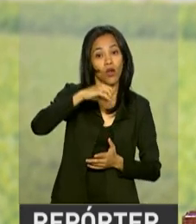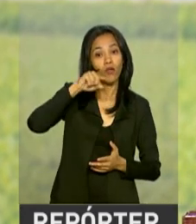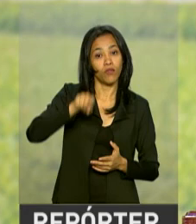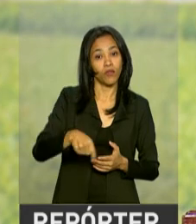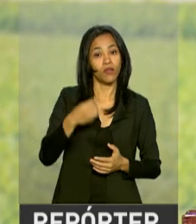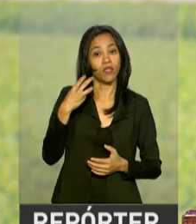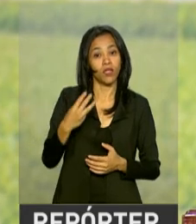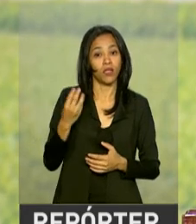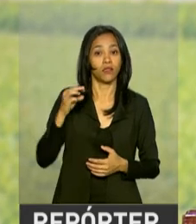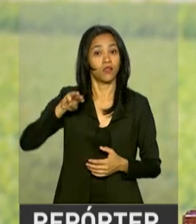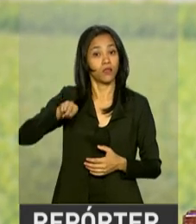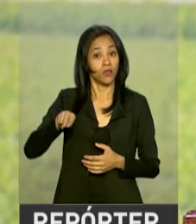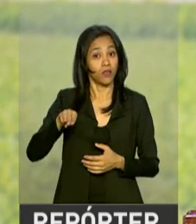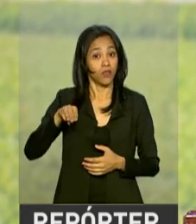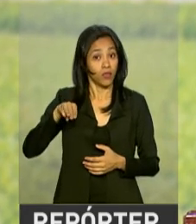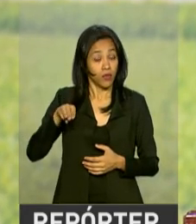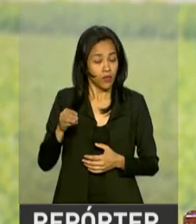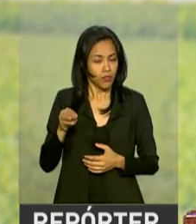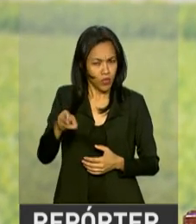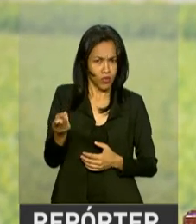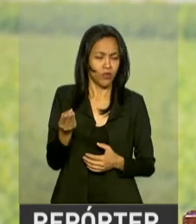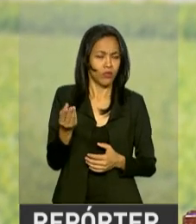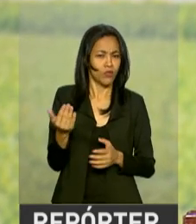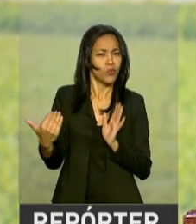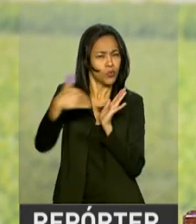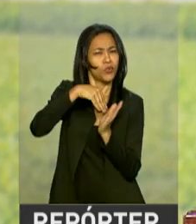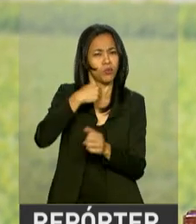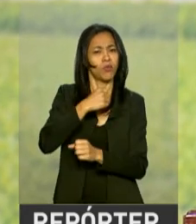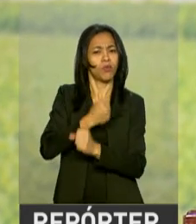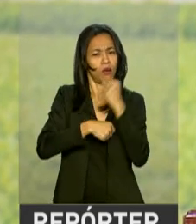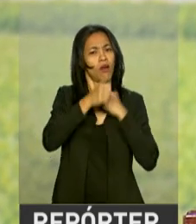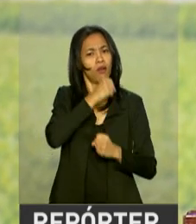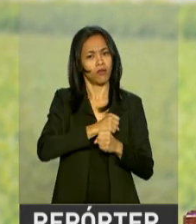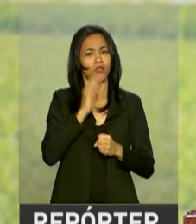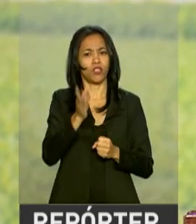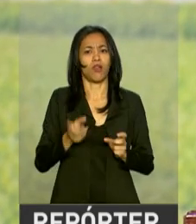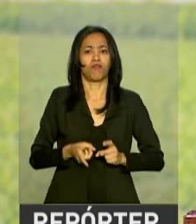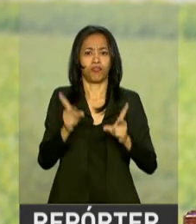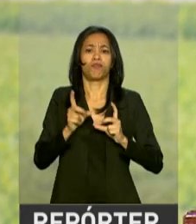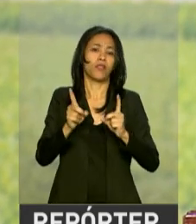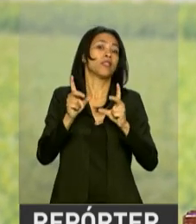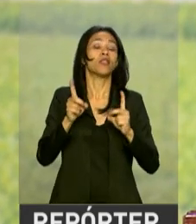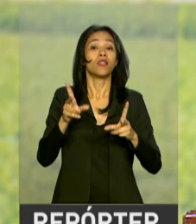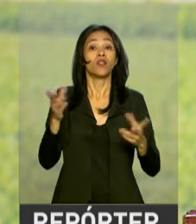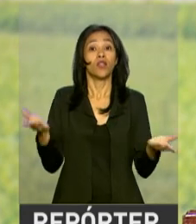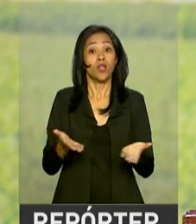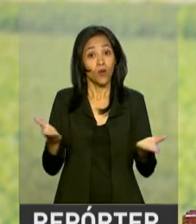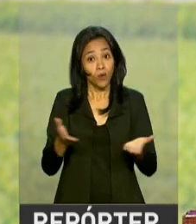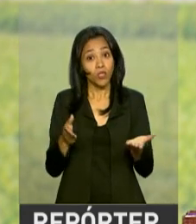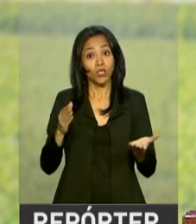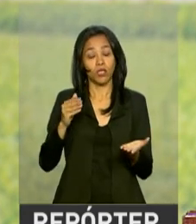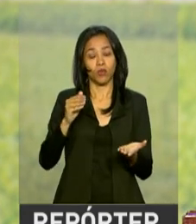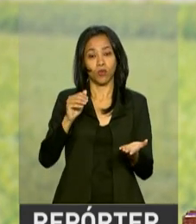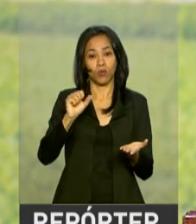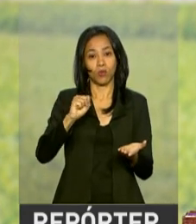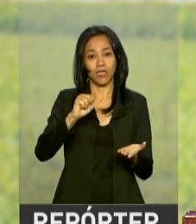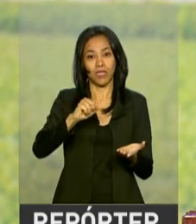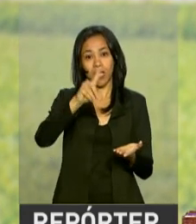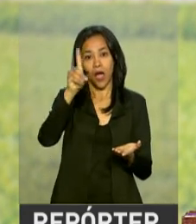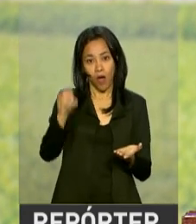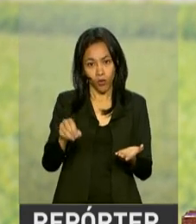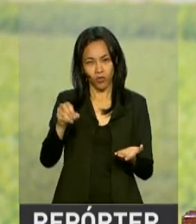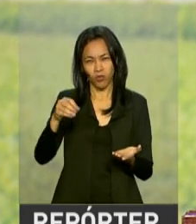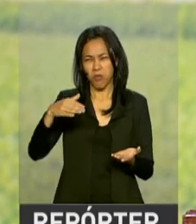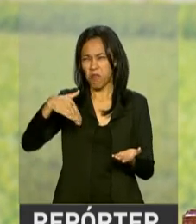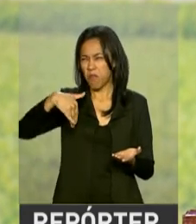em relação ao último ano e que nós fizemos as exportações e o nosso saldo da balança comercial passará dos